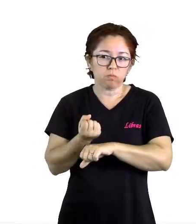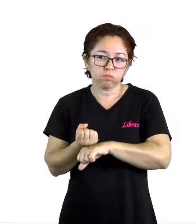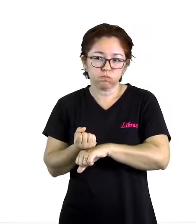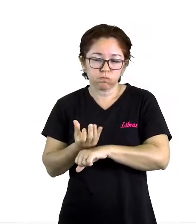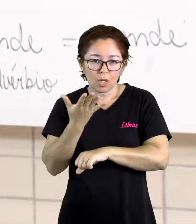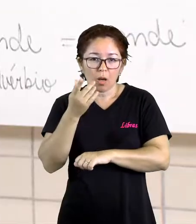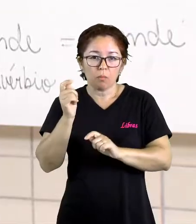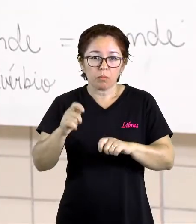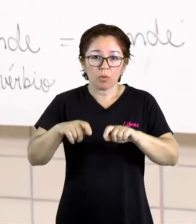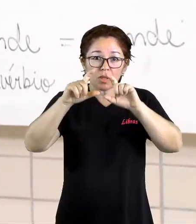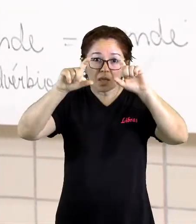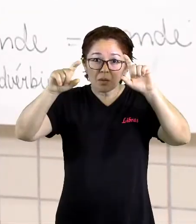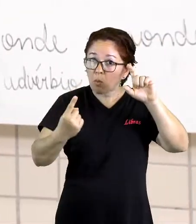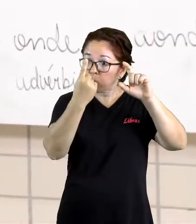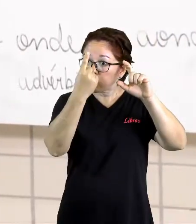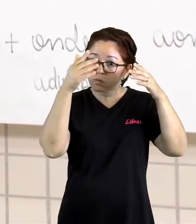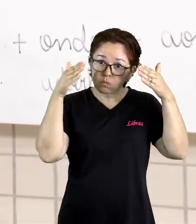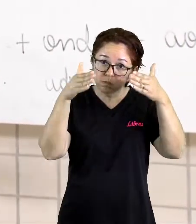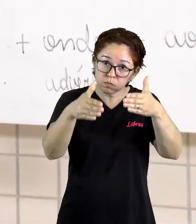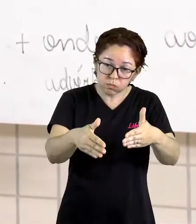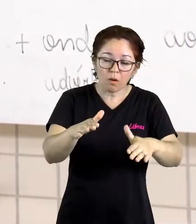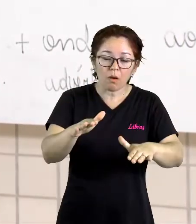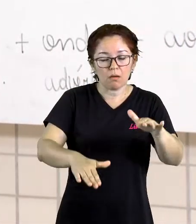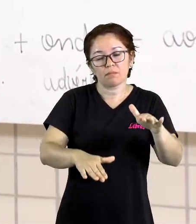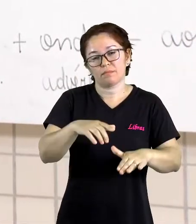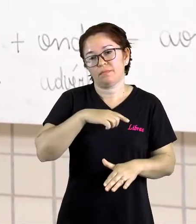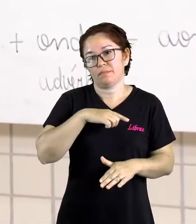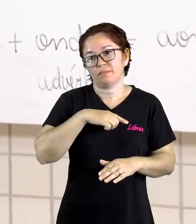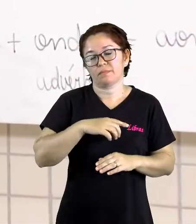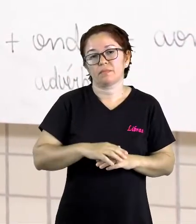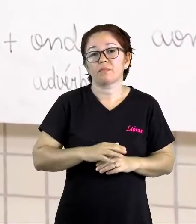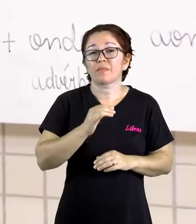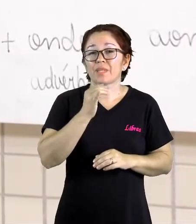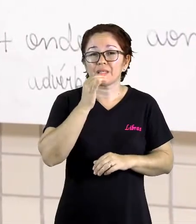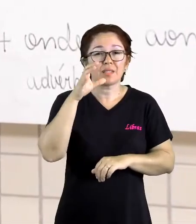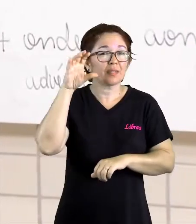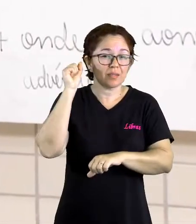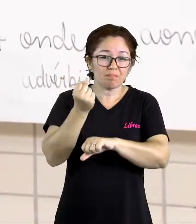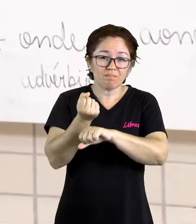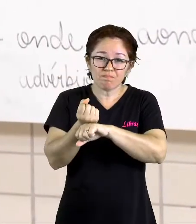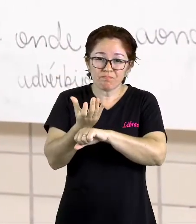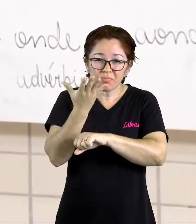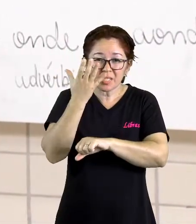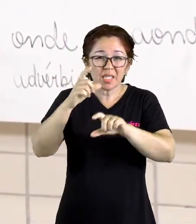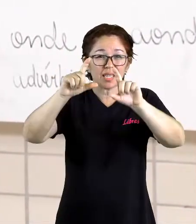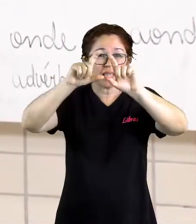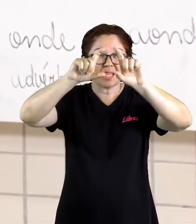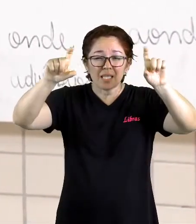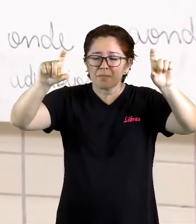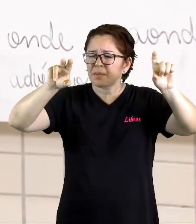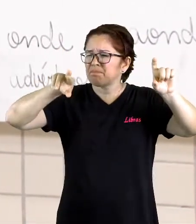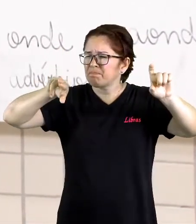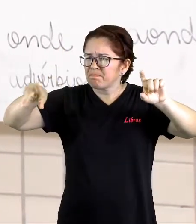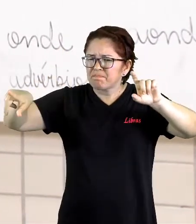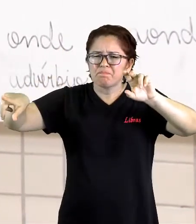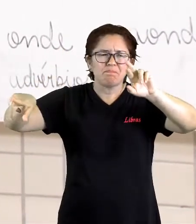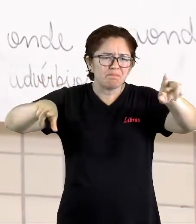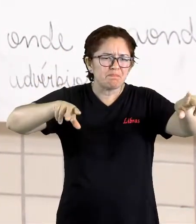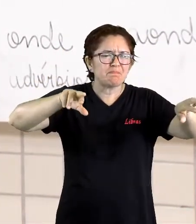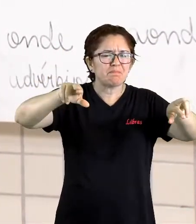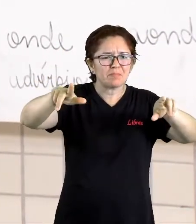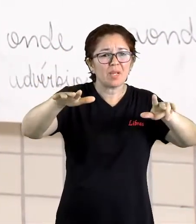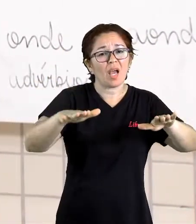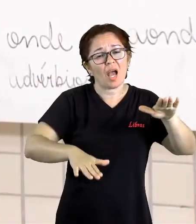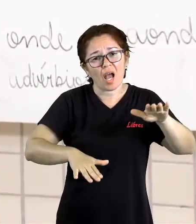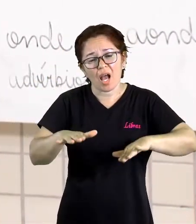específico. Eles abordam uma diversidade de assuntos. Tem podcast de tudo. Tem podcast de